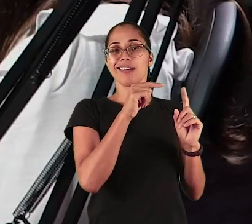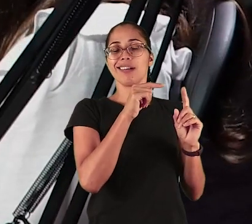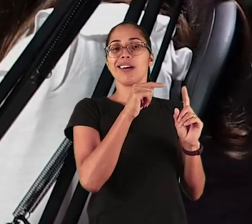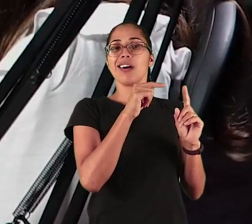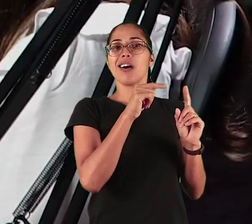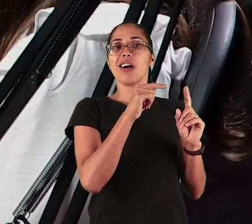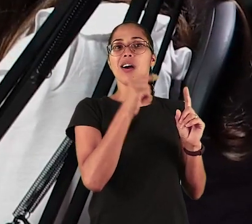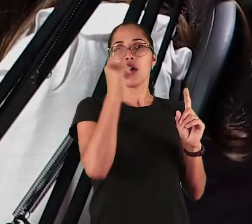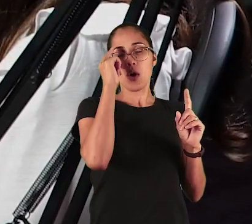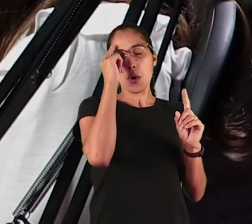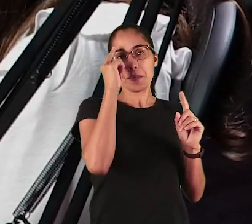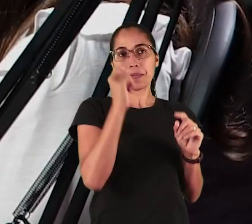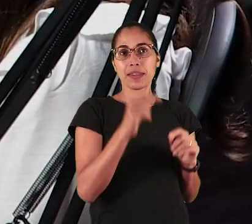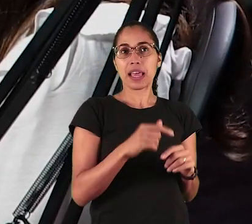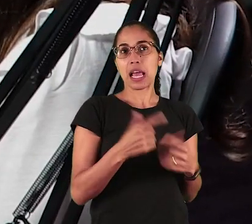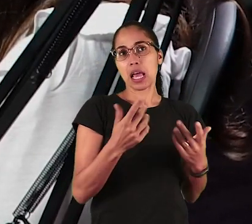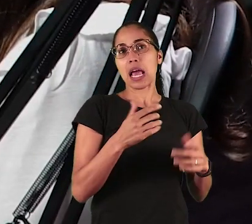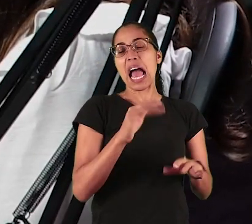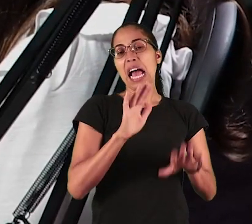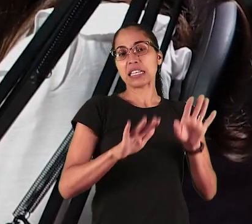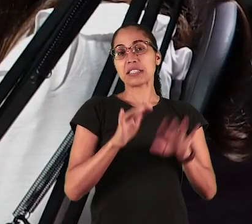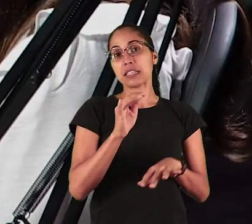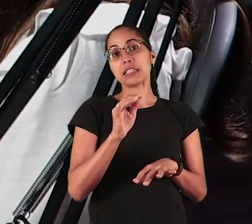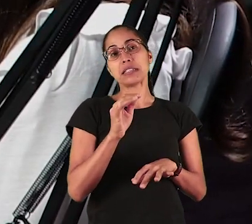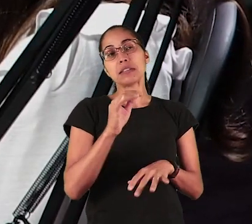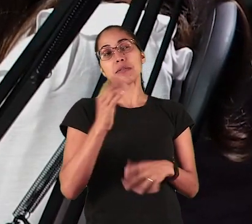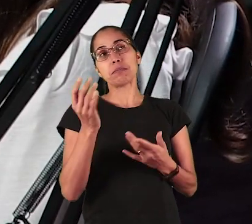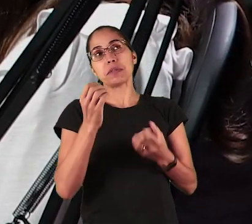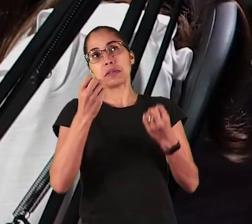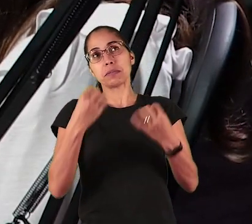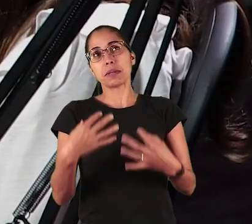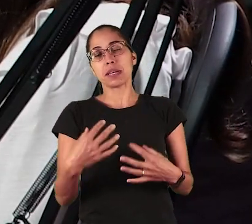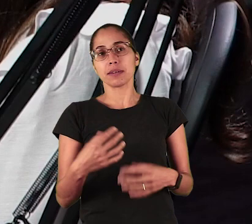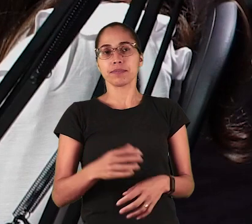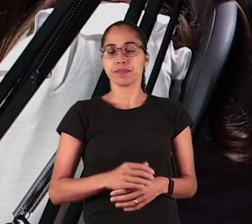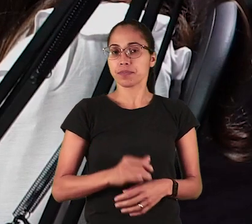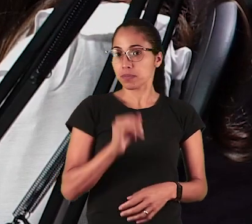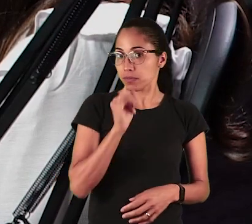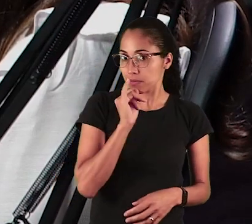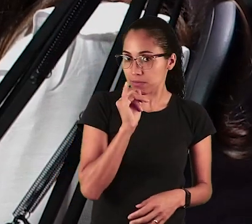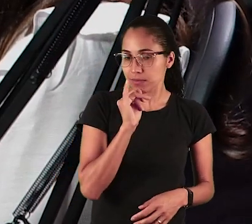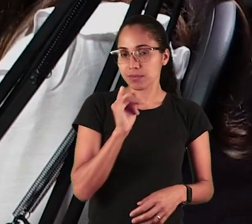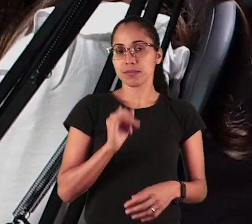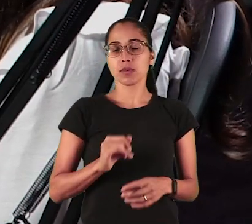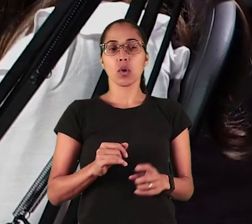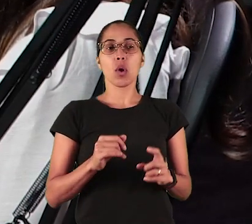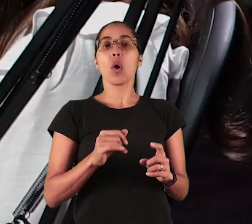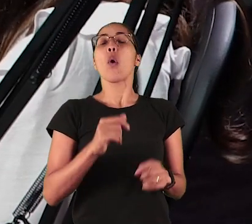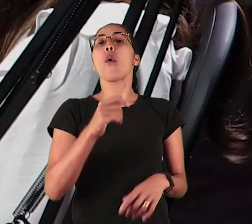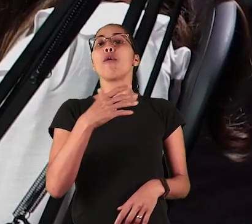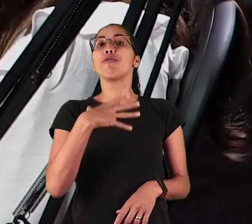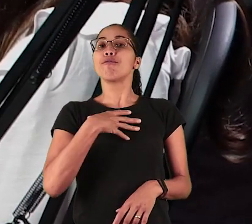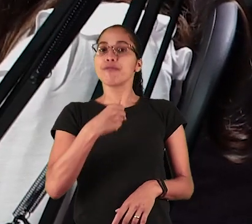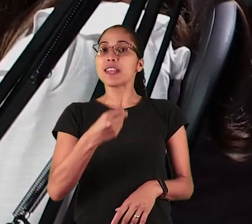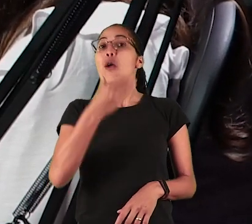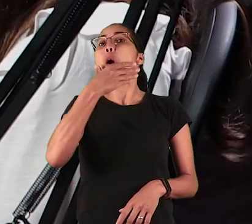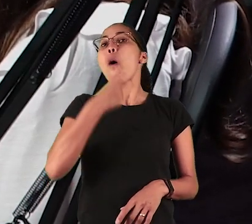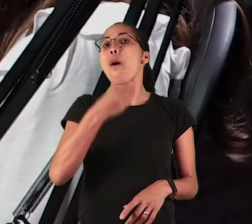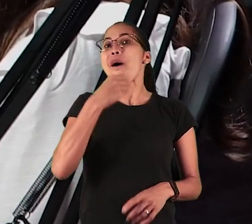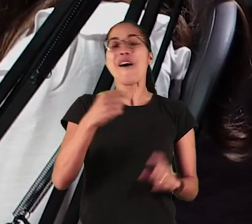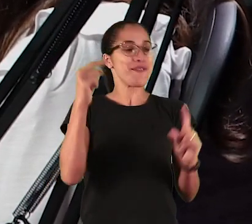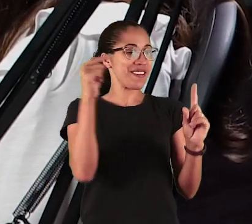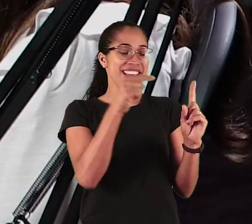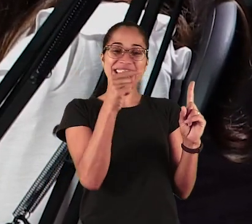não teve ninguém ali falando não você não pode muito pelo contrário foram pessoas que colocaram a gente para cima mas também da gente criar os nossos meninos